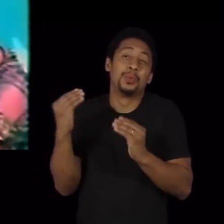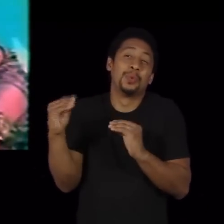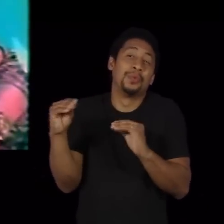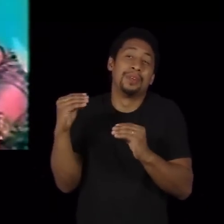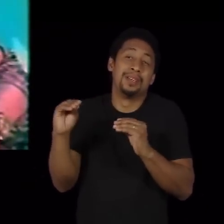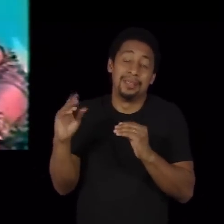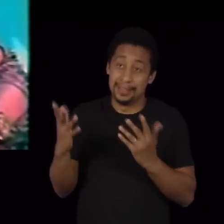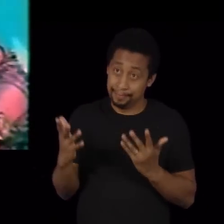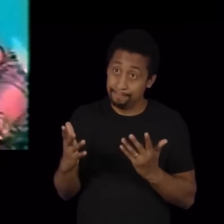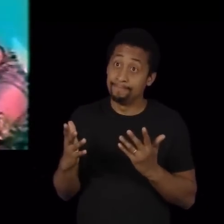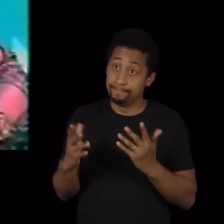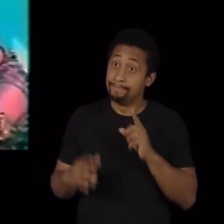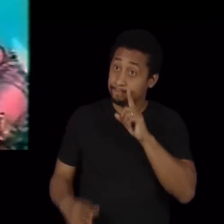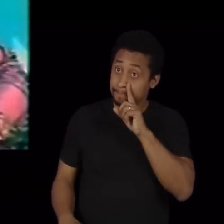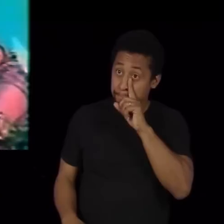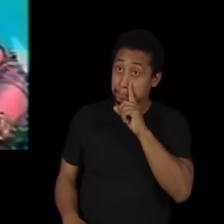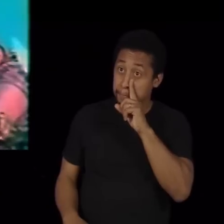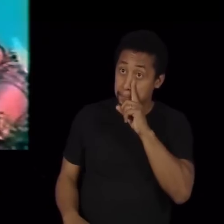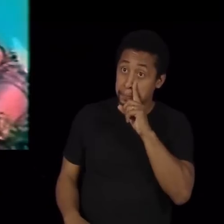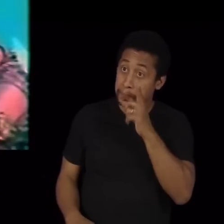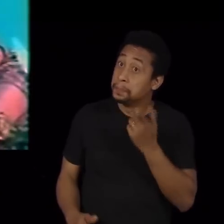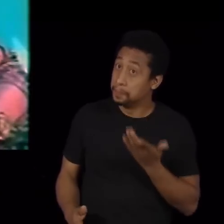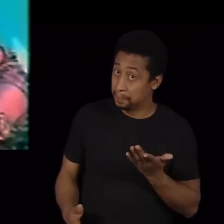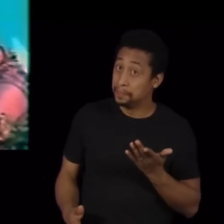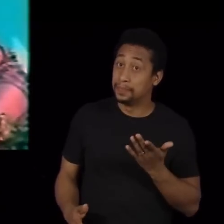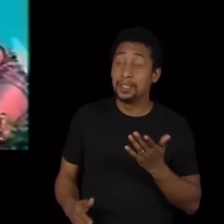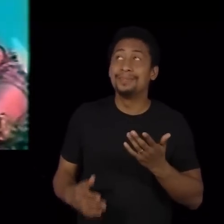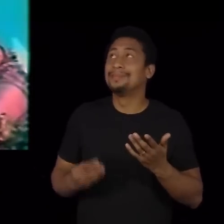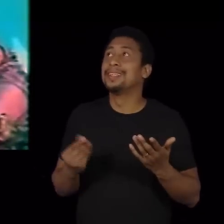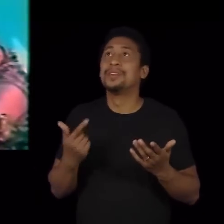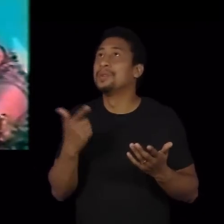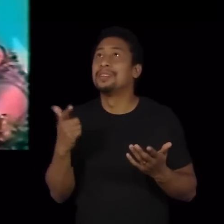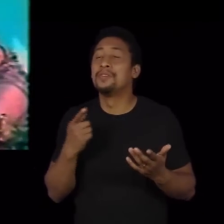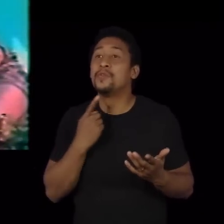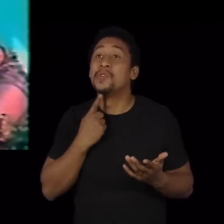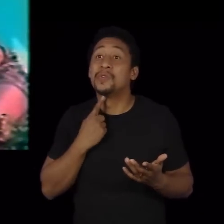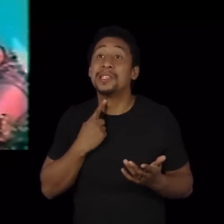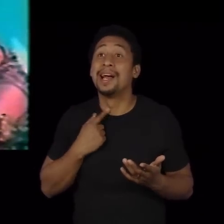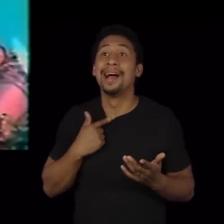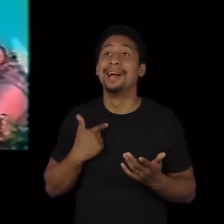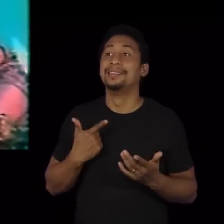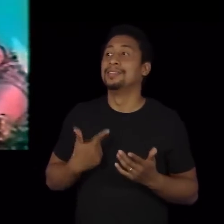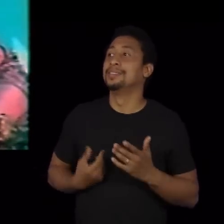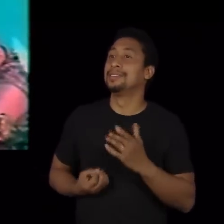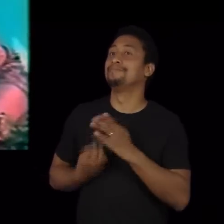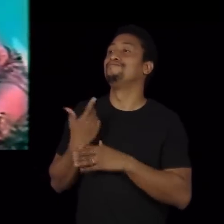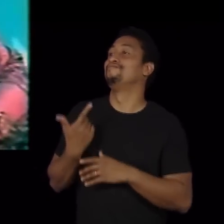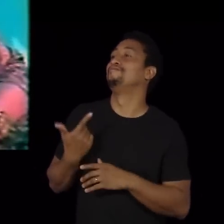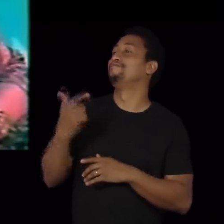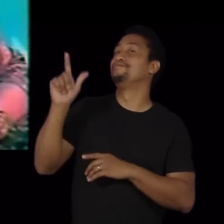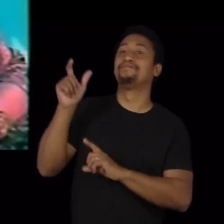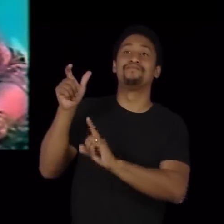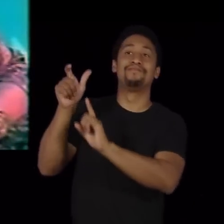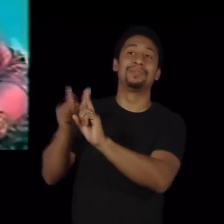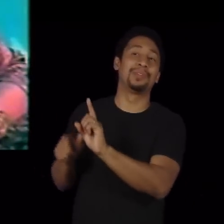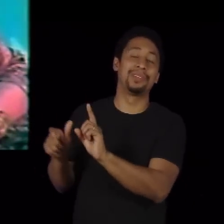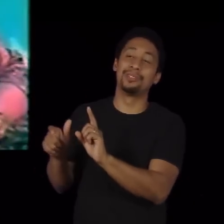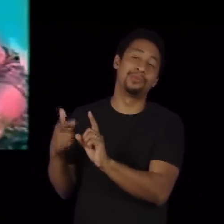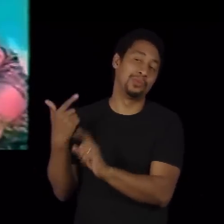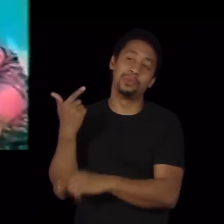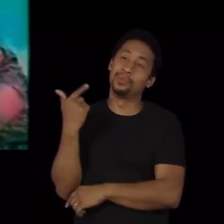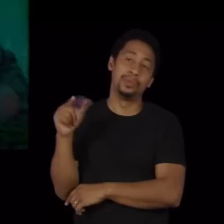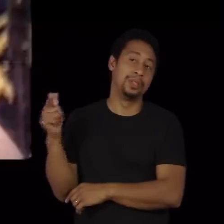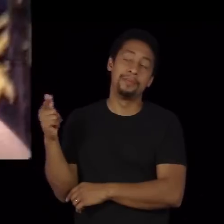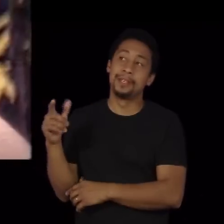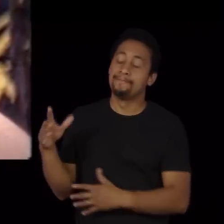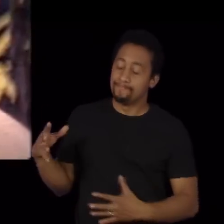Você corre o risco de não ter mais vontade de fazer nenhuma outra personagem, porque esta te